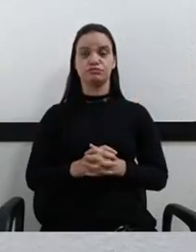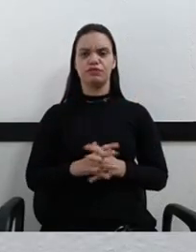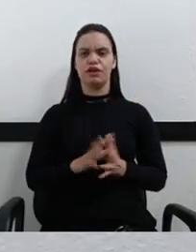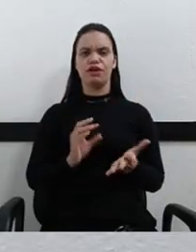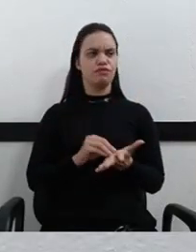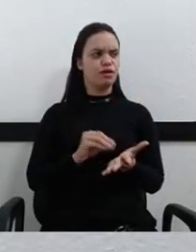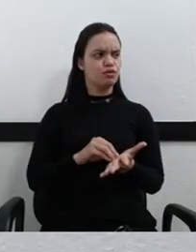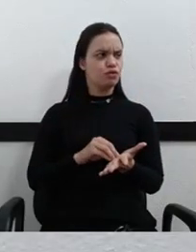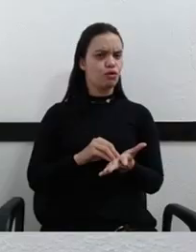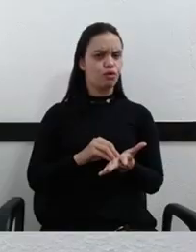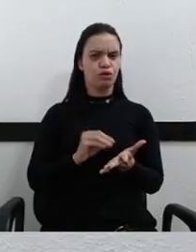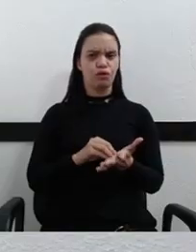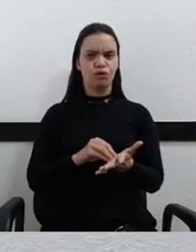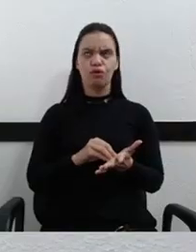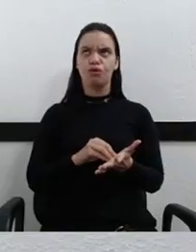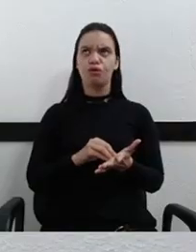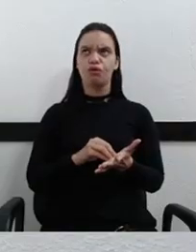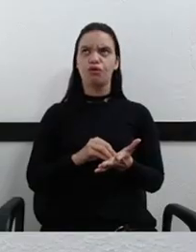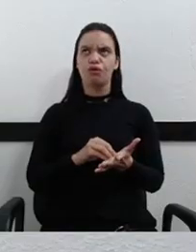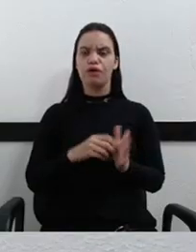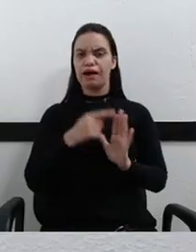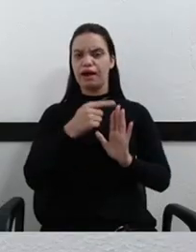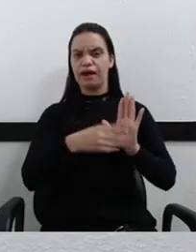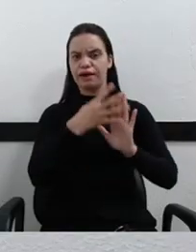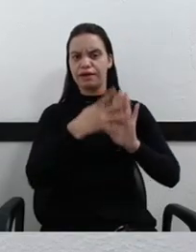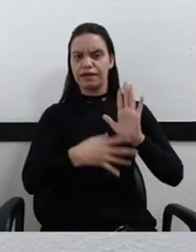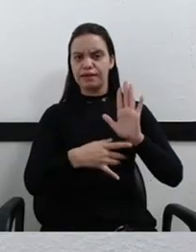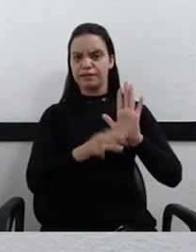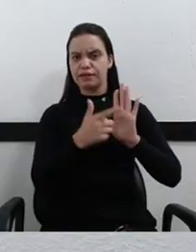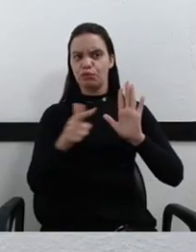Faltou? Não tá na pauta.